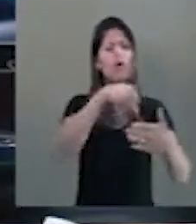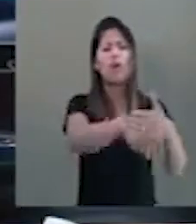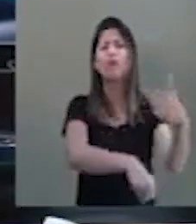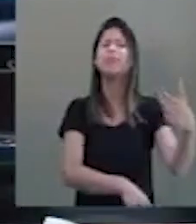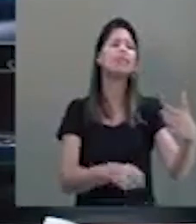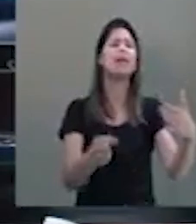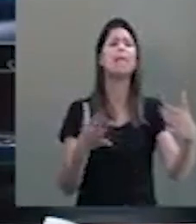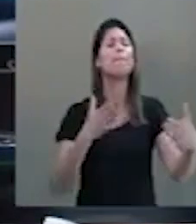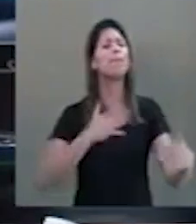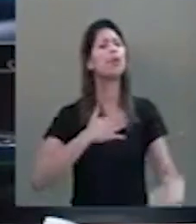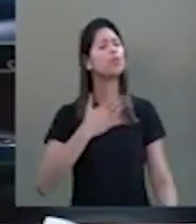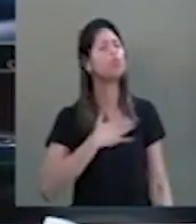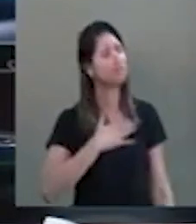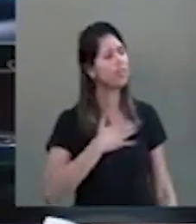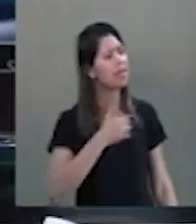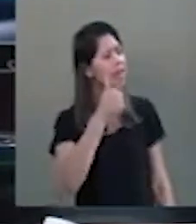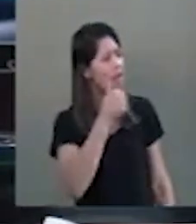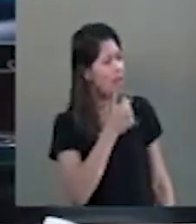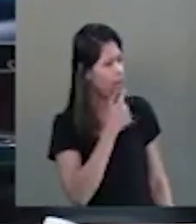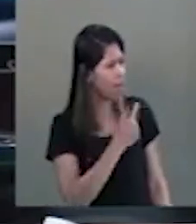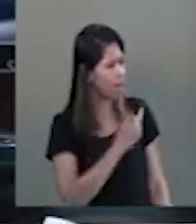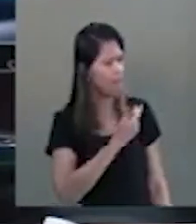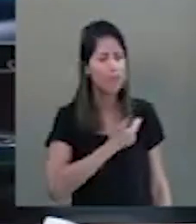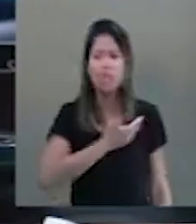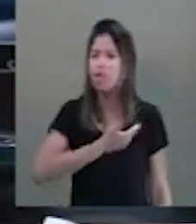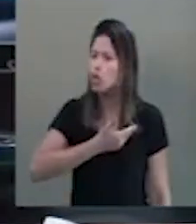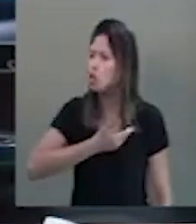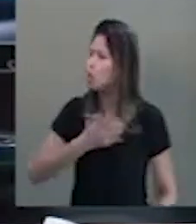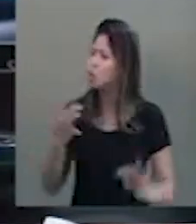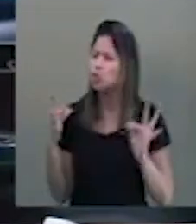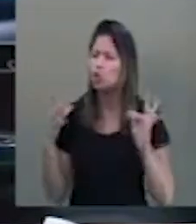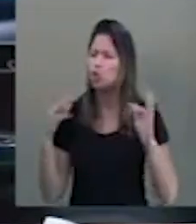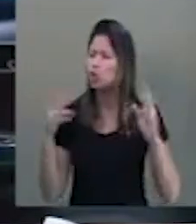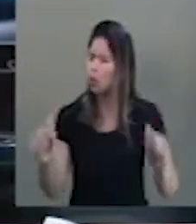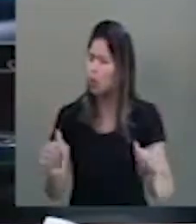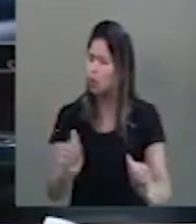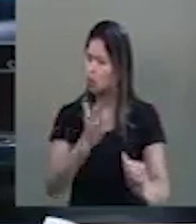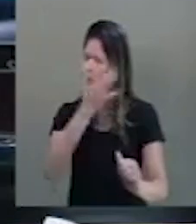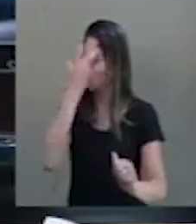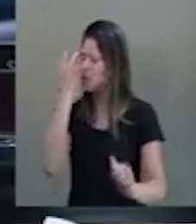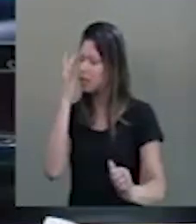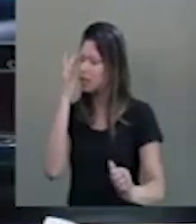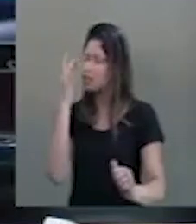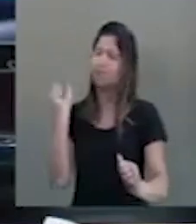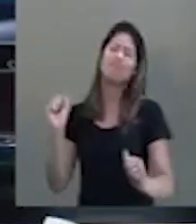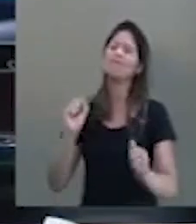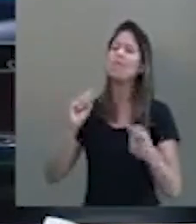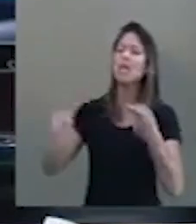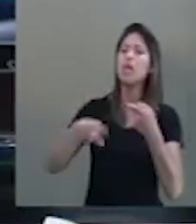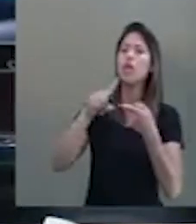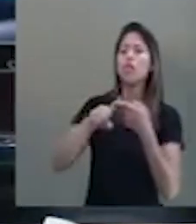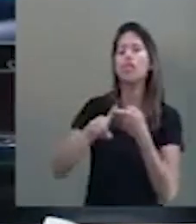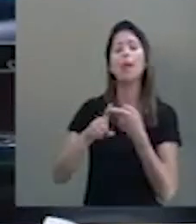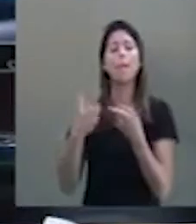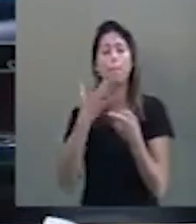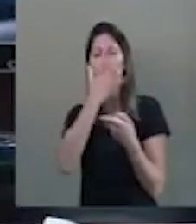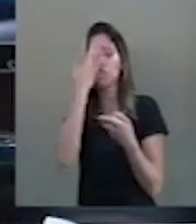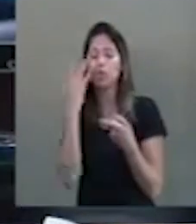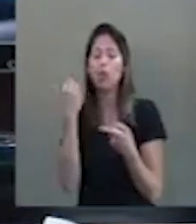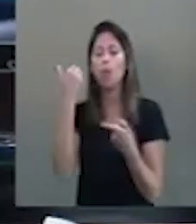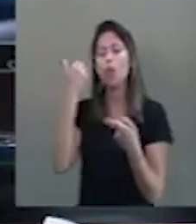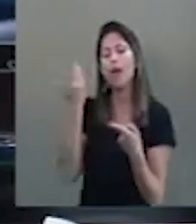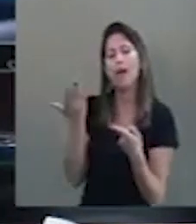e minhas amigas, é de todos nós, negros, brancos, índios,